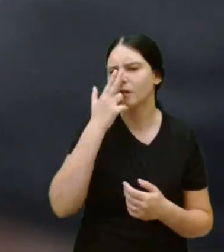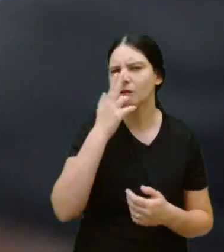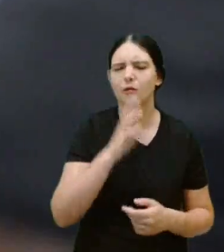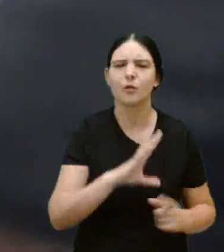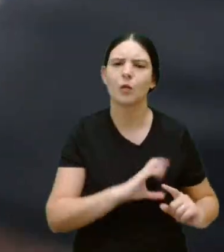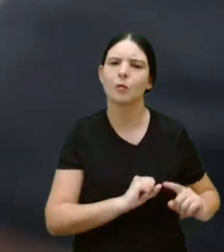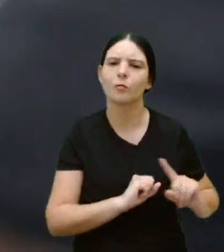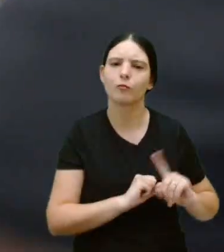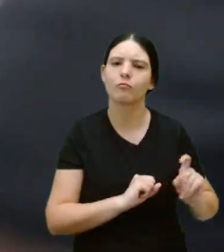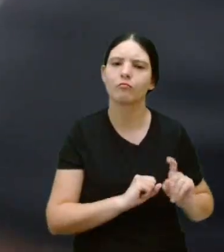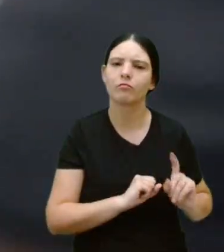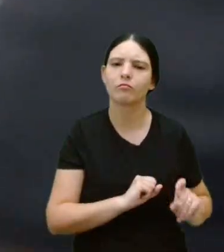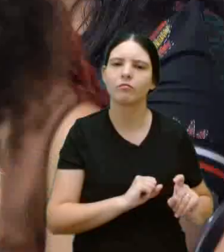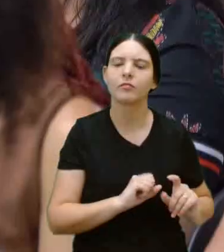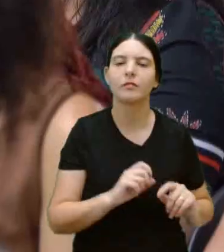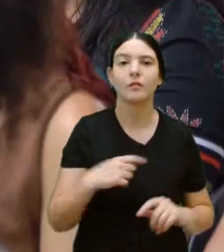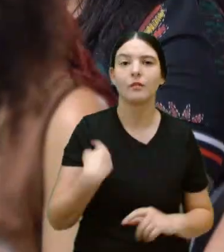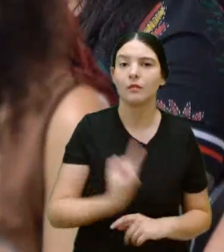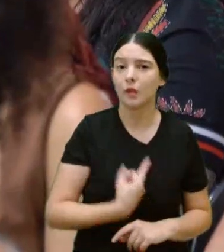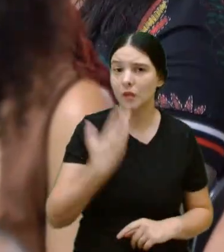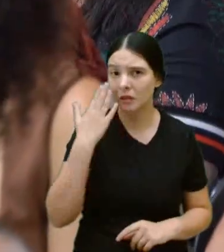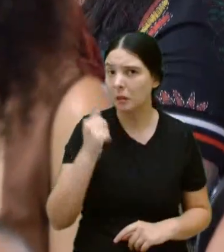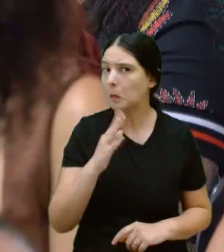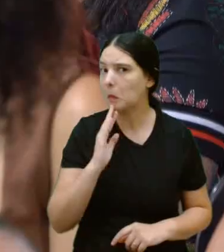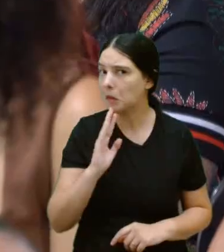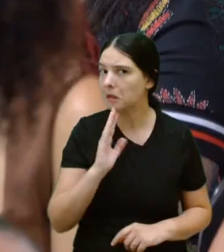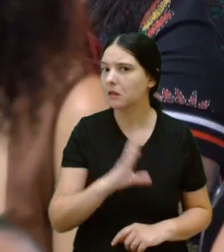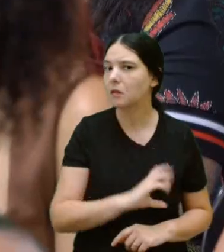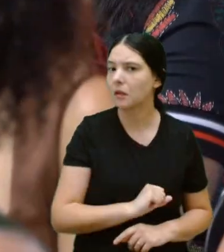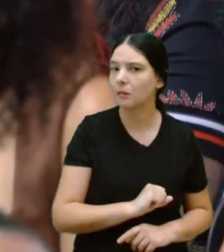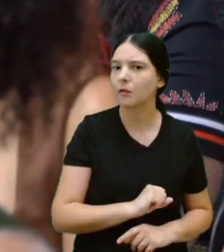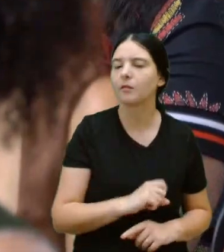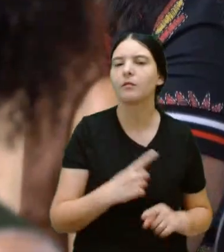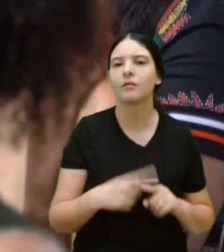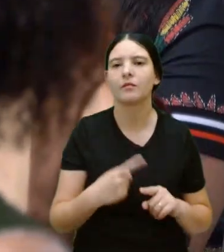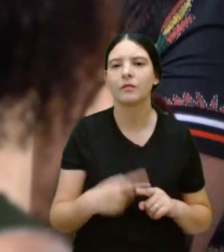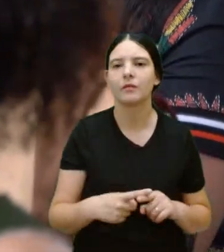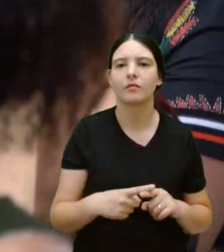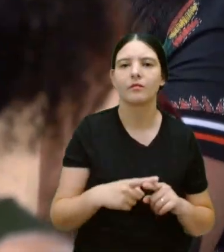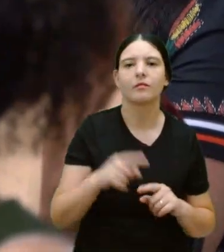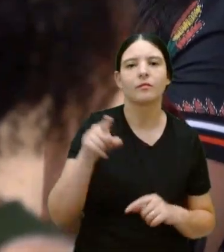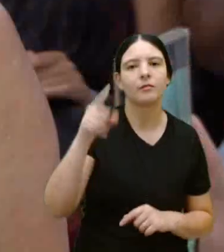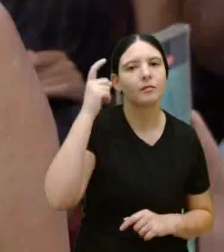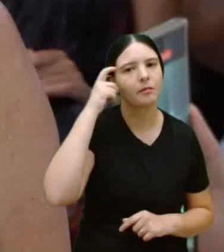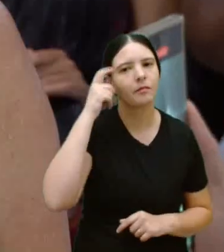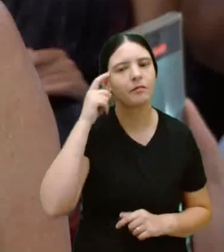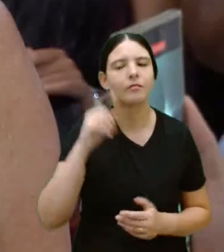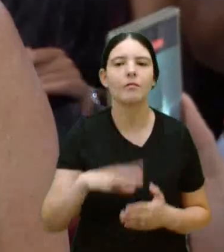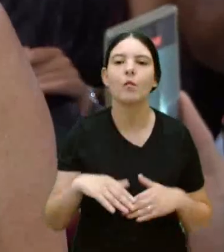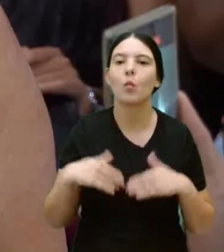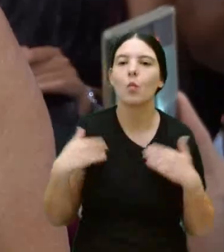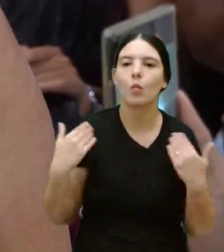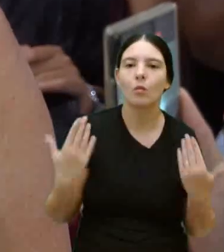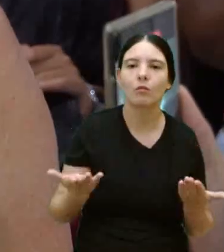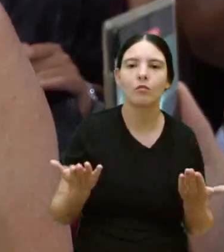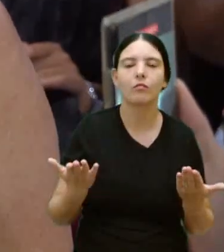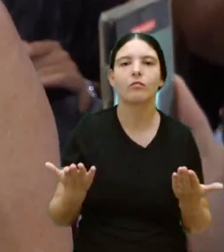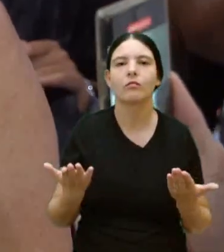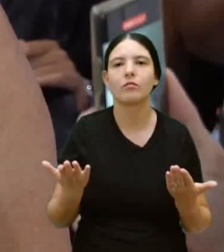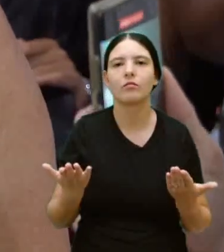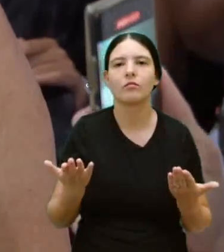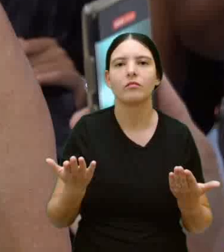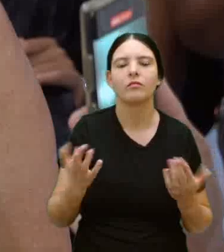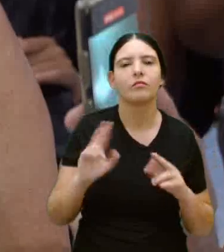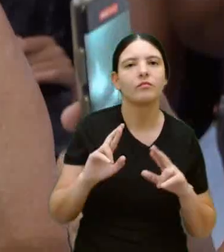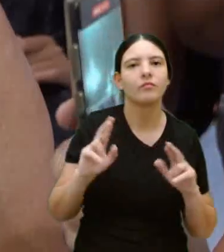dúvida se a gente realmente sabe o que ele é. De acordo com a sua perspectiva, qual que é a diferença